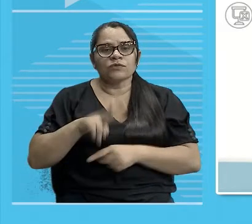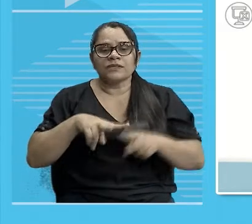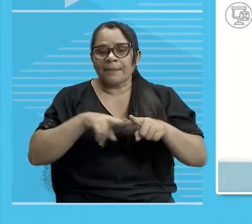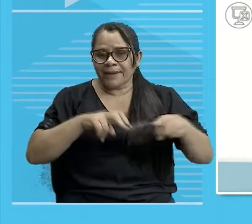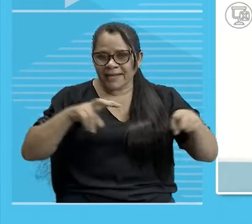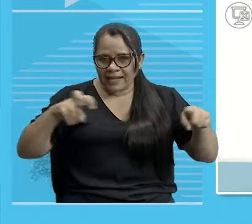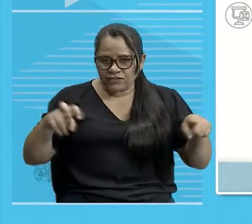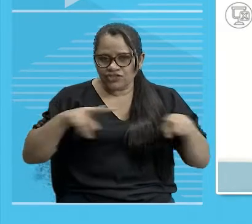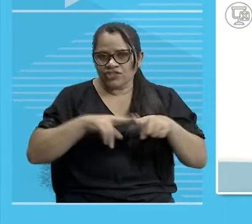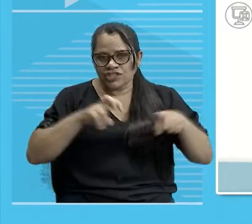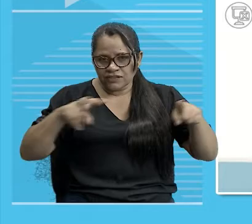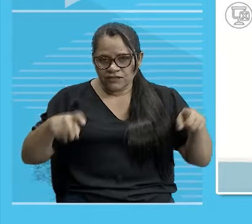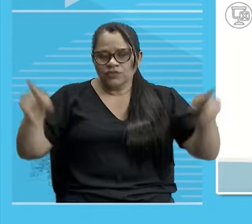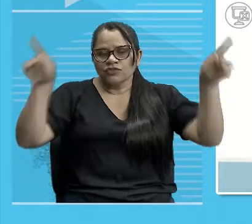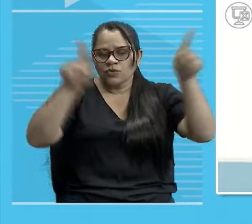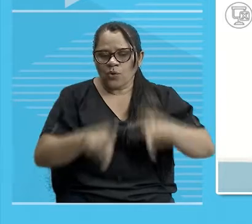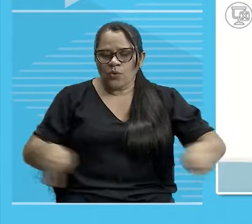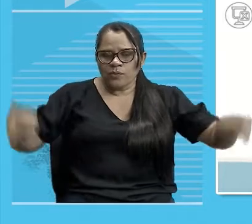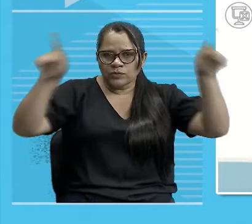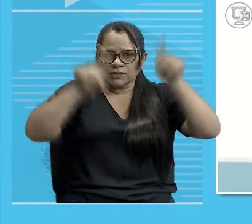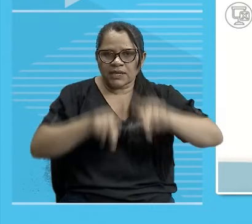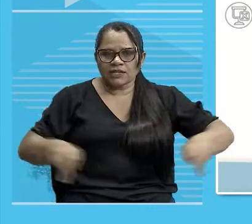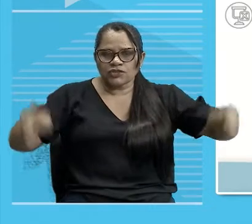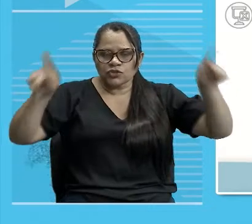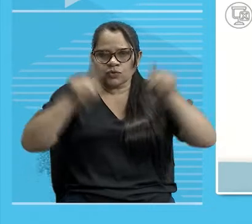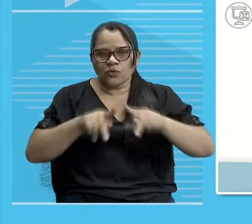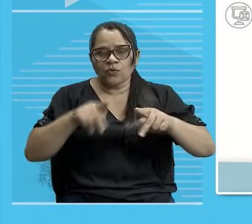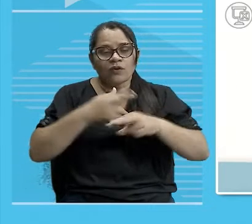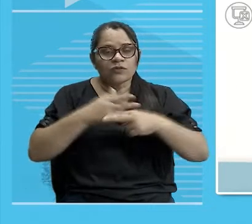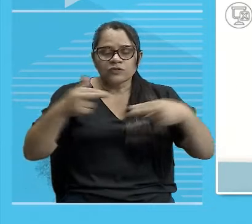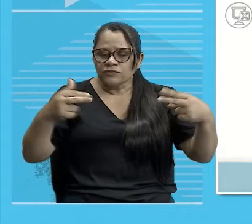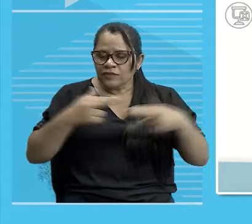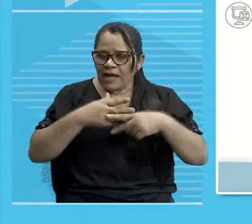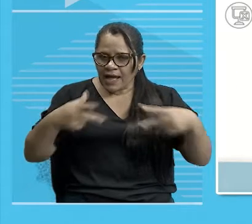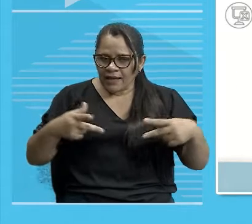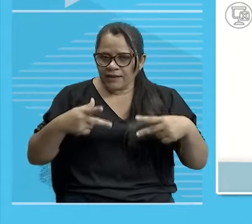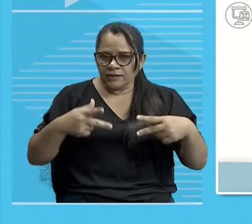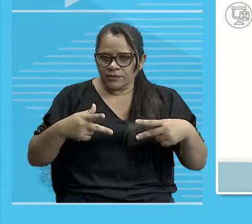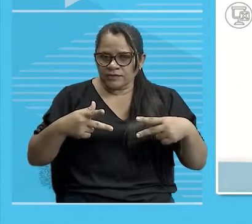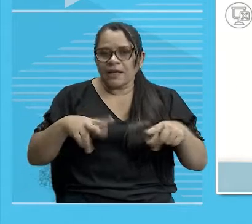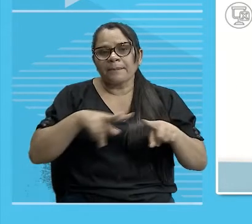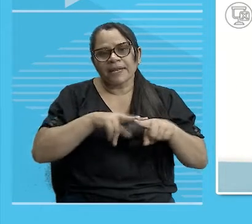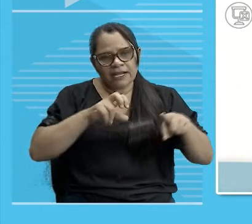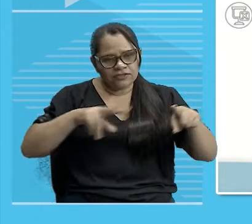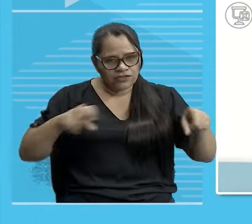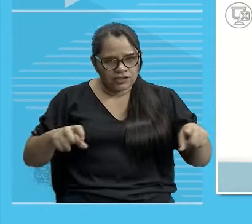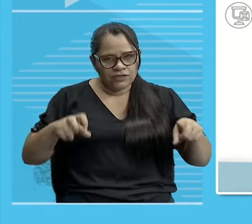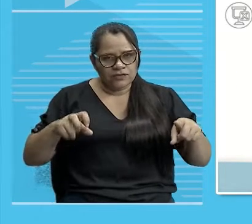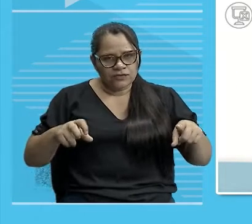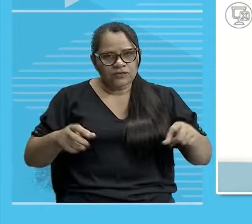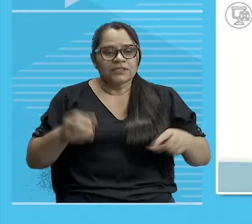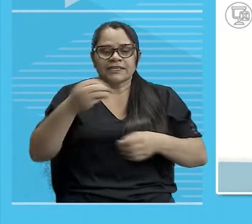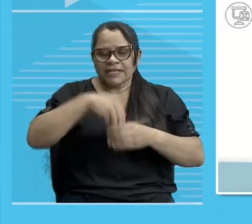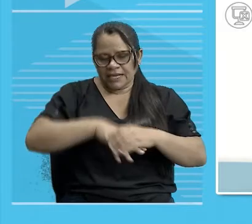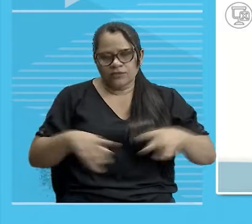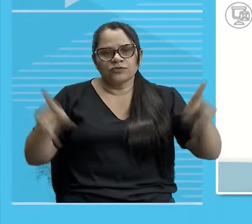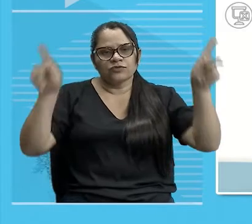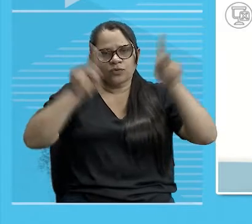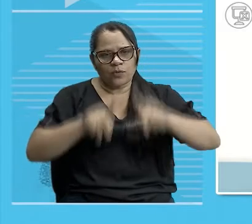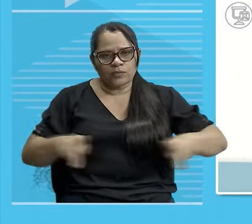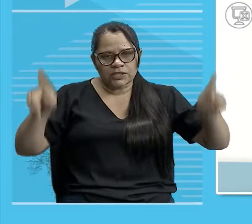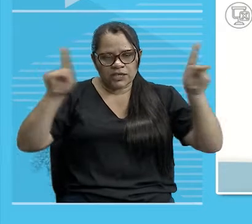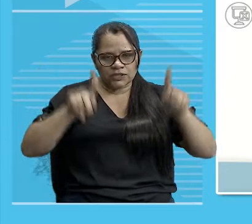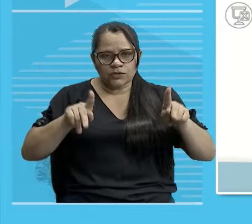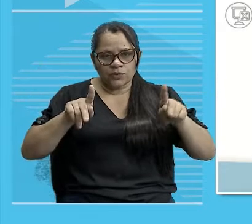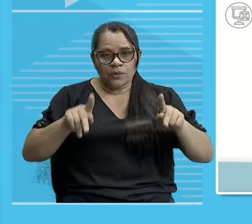o PowerPoint né saber utilizar um computador para gerar documentos então